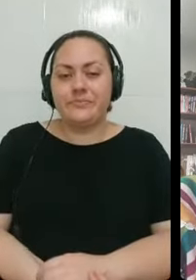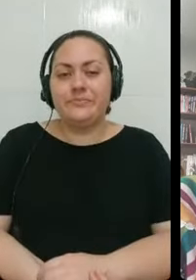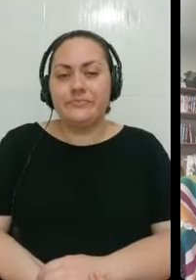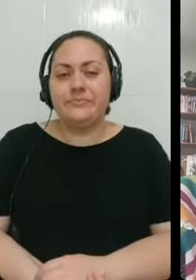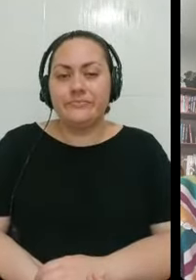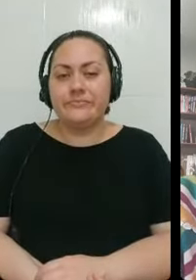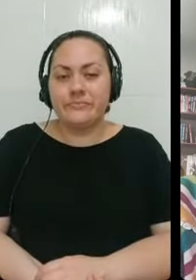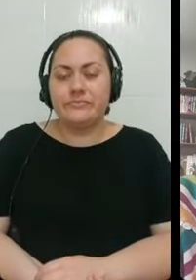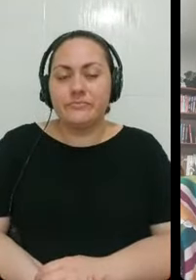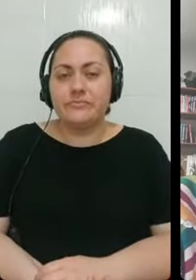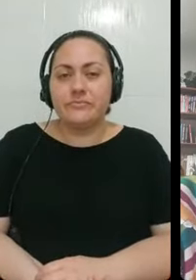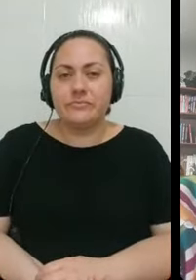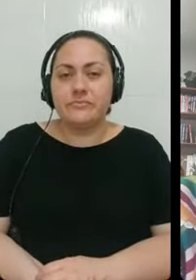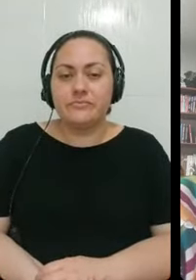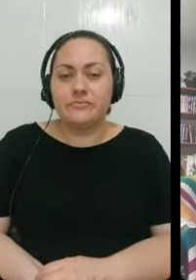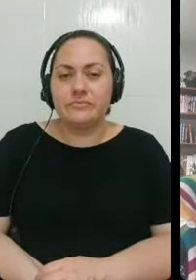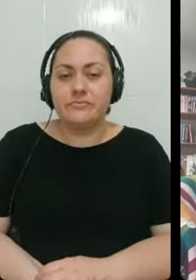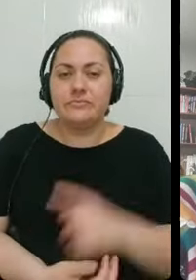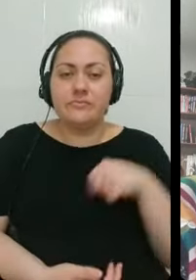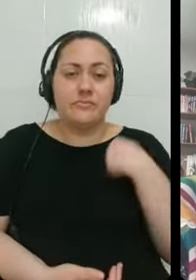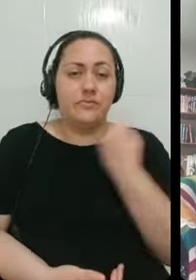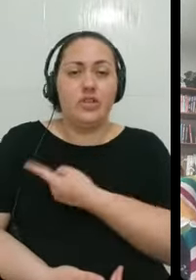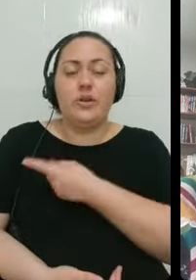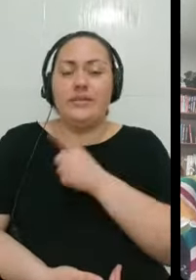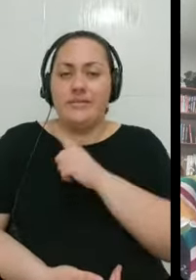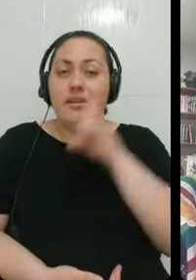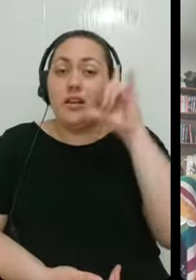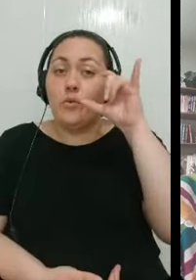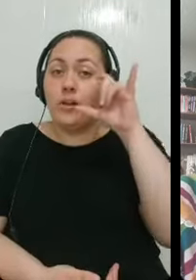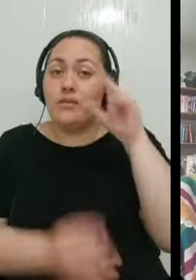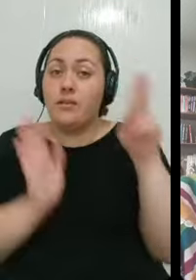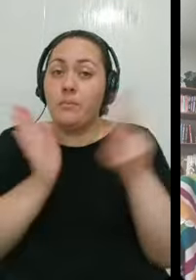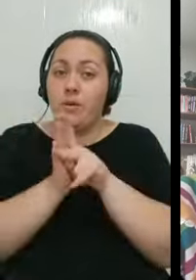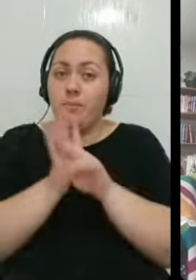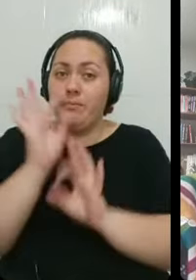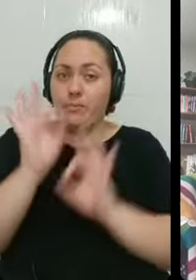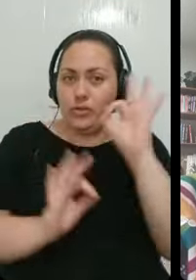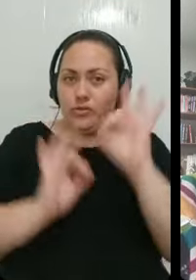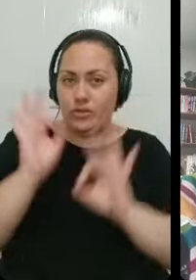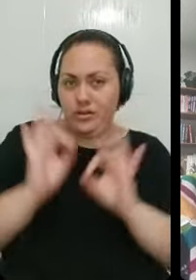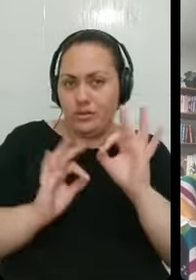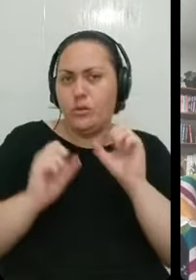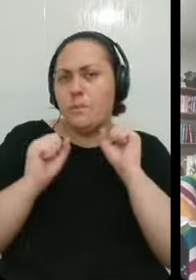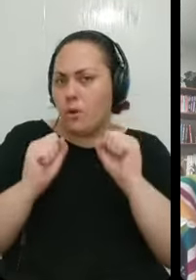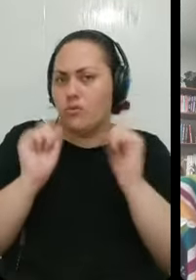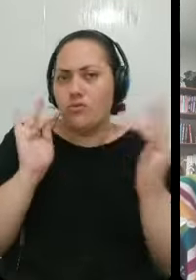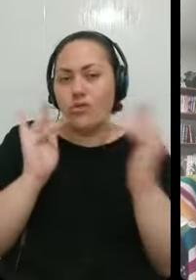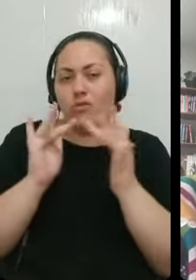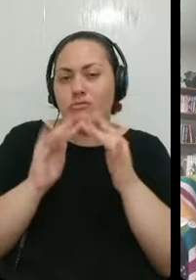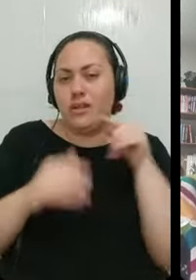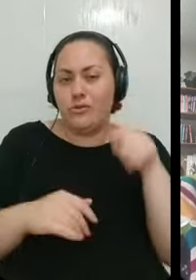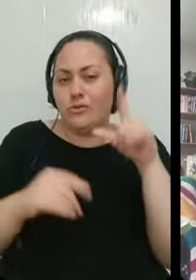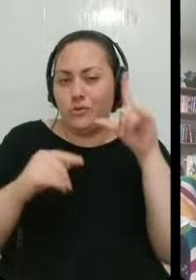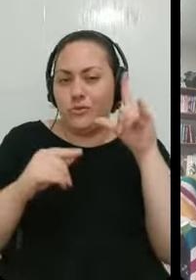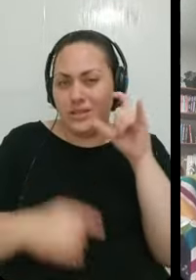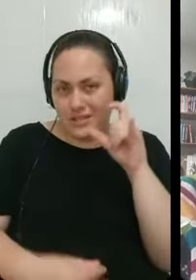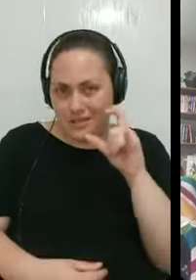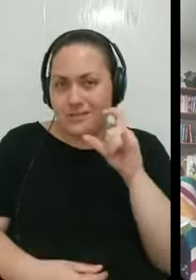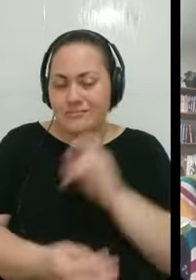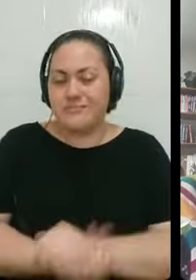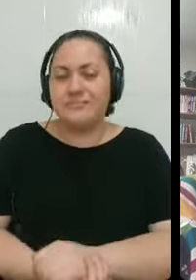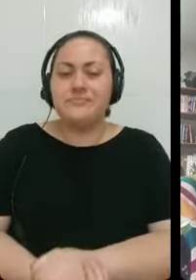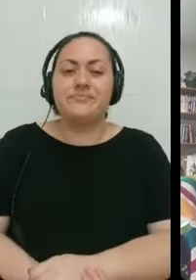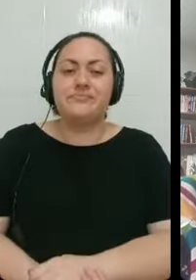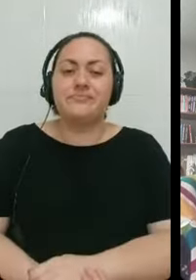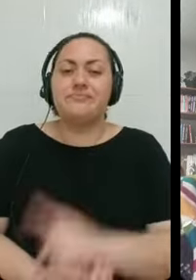A gente tem, né, o Insta do programa, né? Então a gente podem fazer o contato por ali, né, pelo Insta,